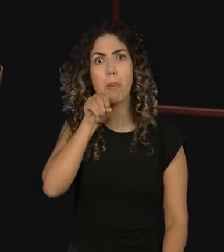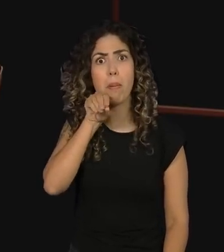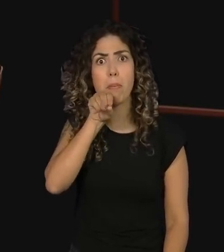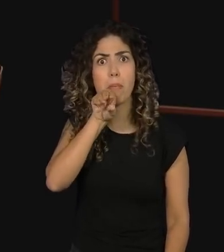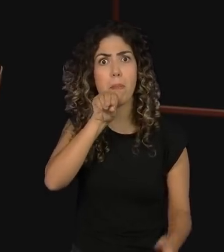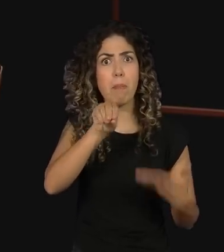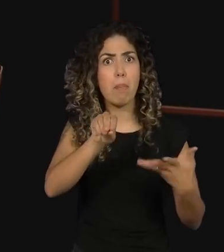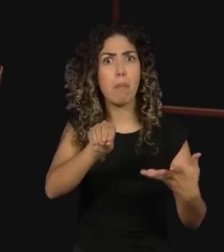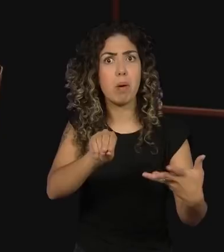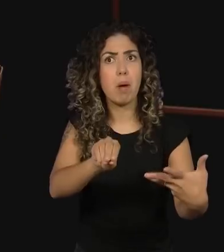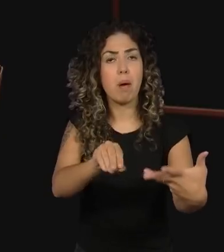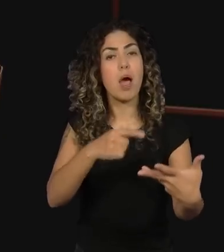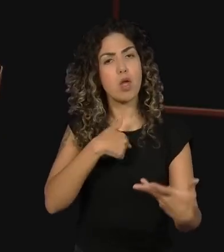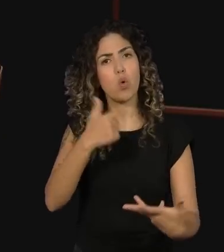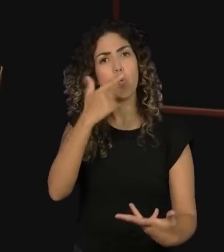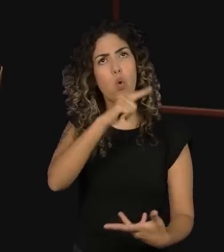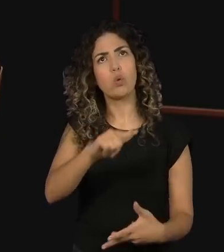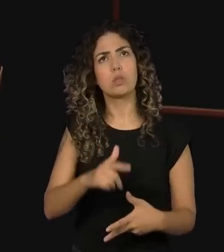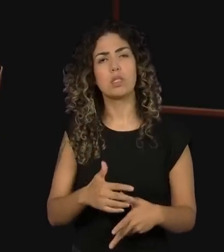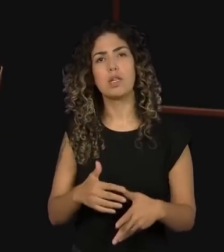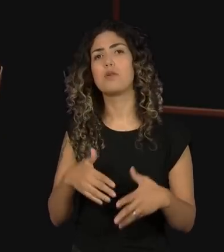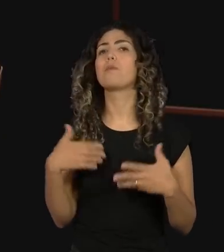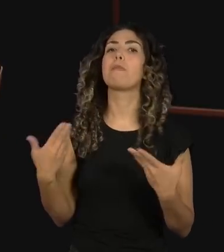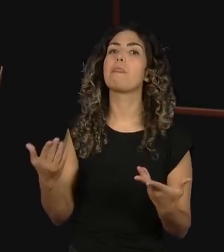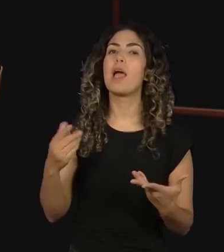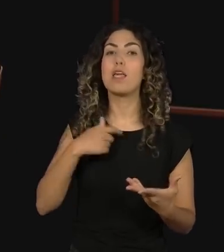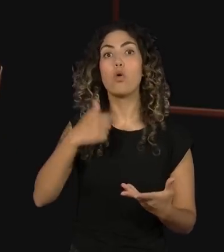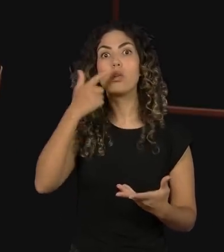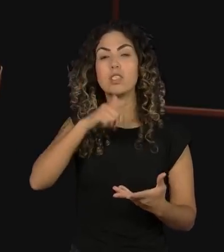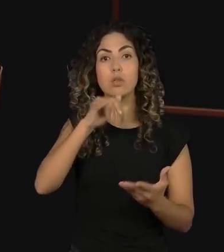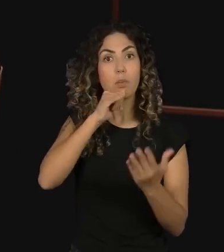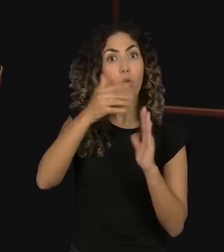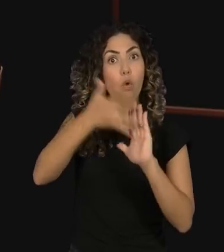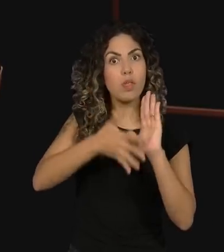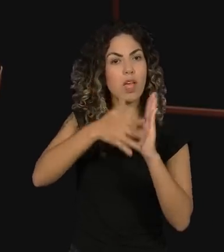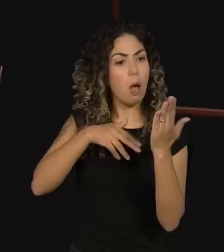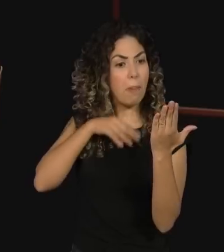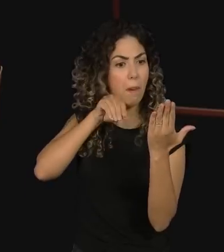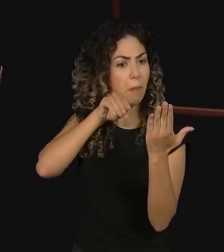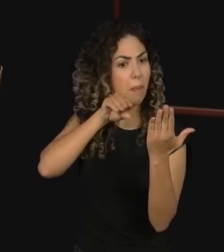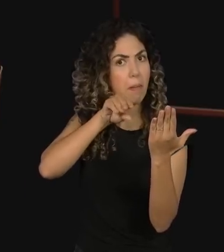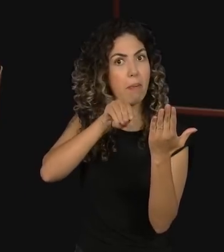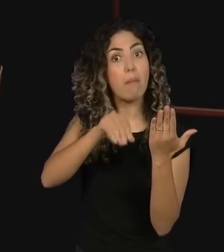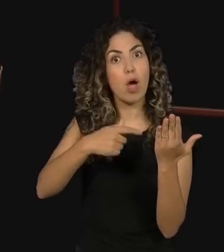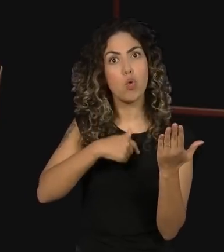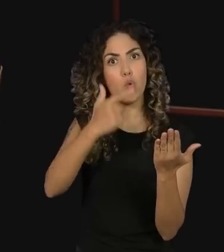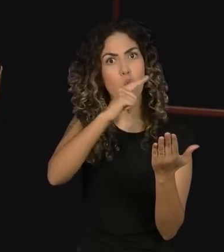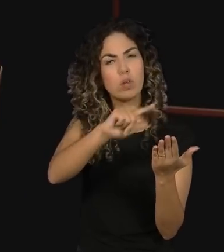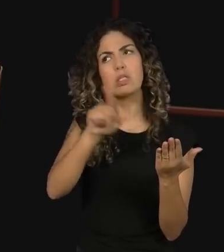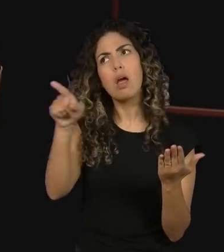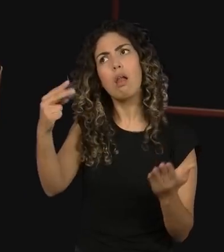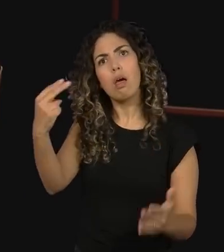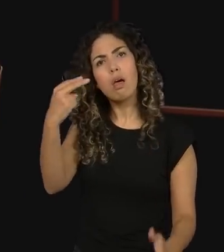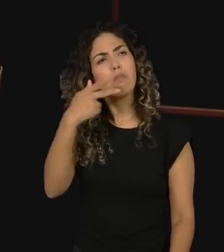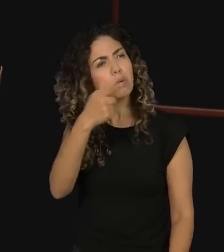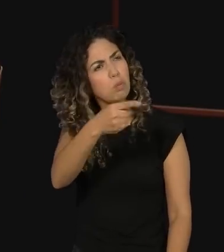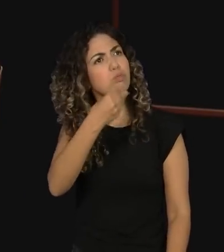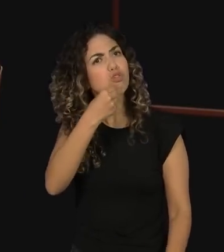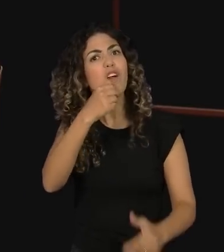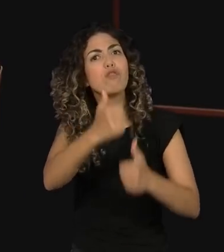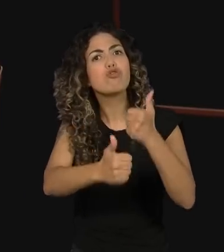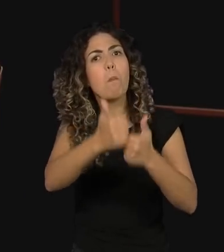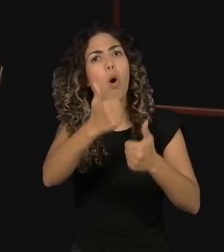era uma cena da Mulher de 30 que eu trouxe para a peça, que eu falava muito rápido, tudo sem ponto. E achava que eu devia ser locutora de